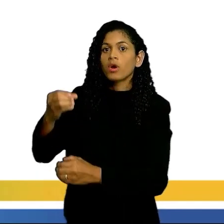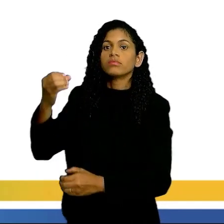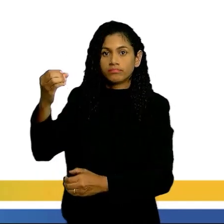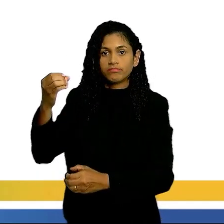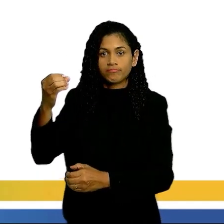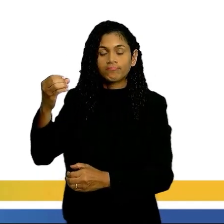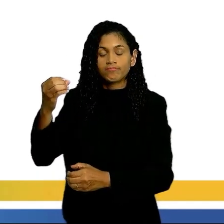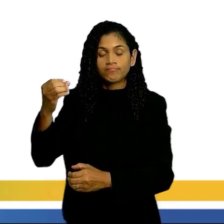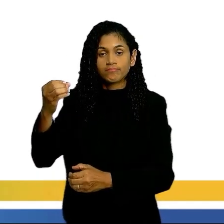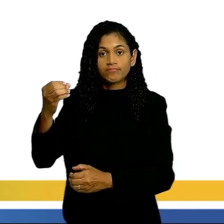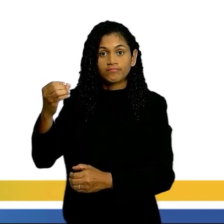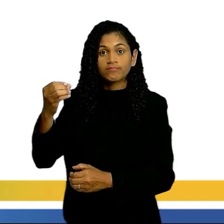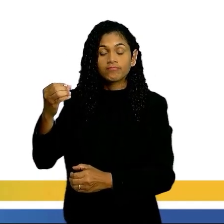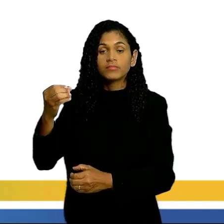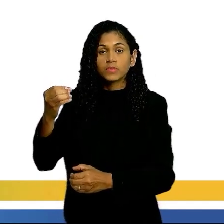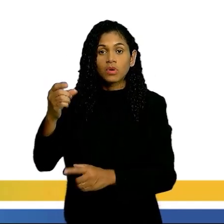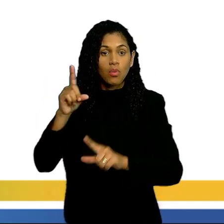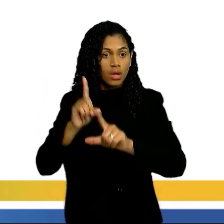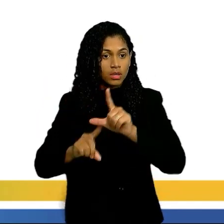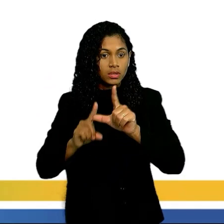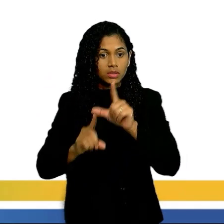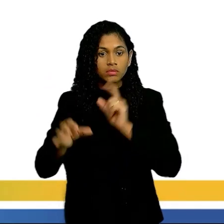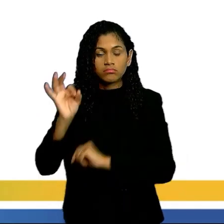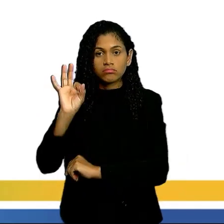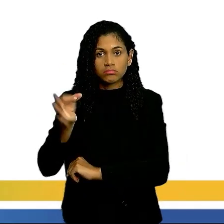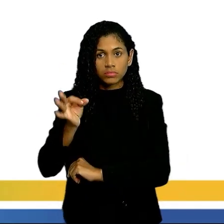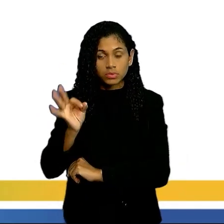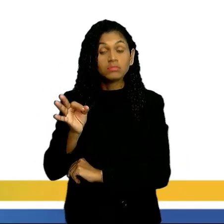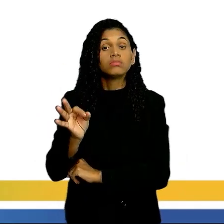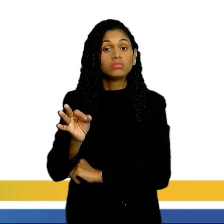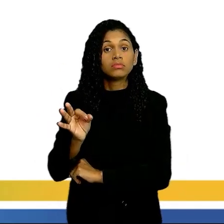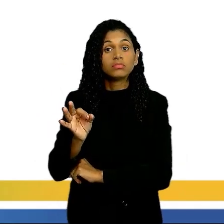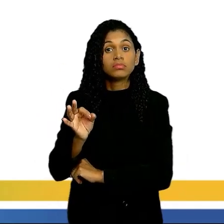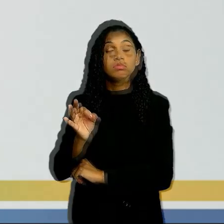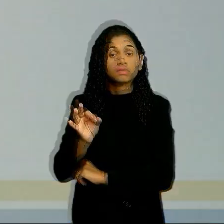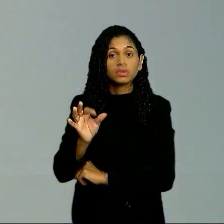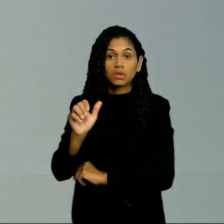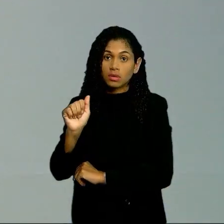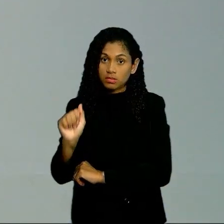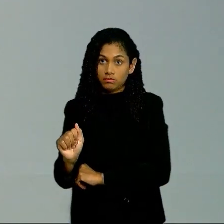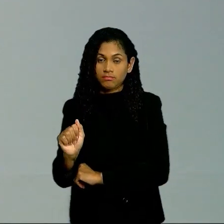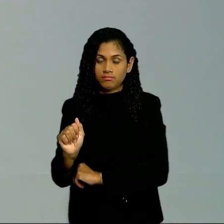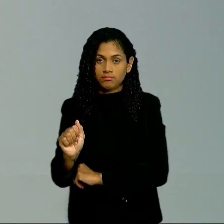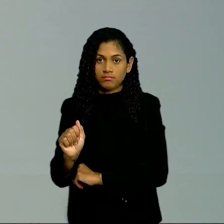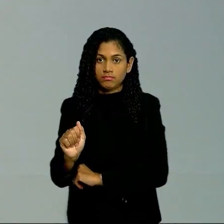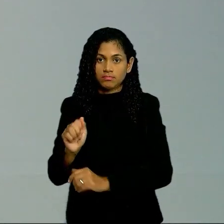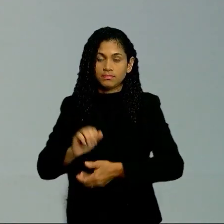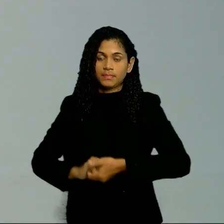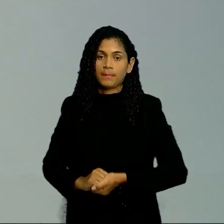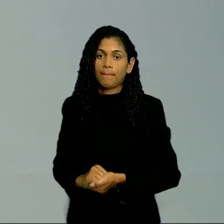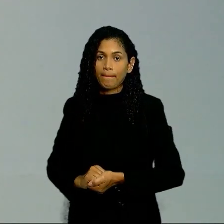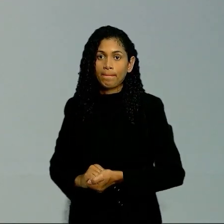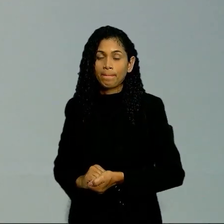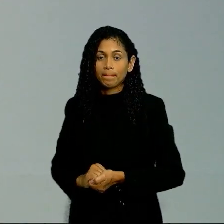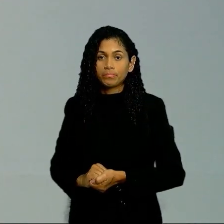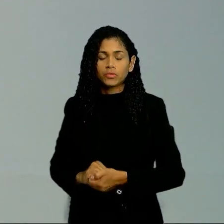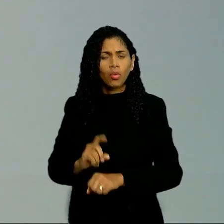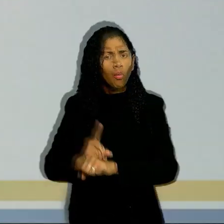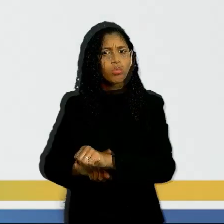Portanto, aí, a nossa alternativa correta é a letra A. Então, observe, pessoal, no momento que ele